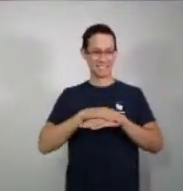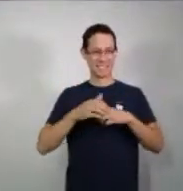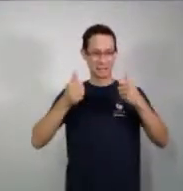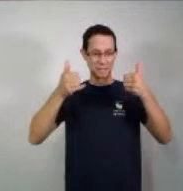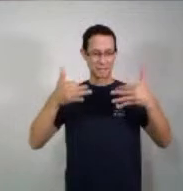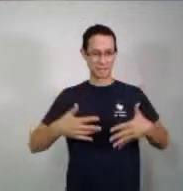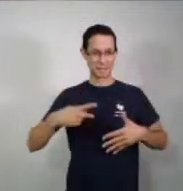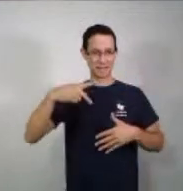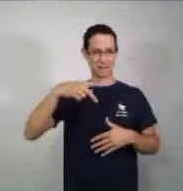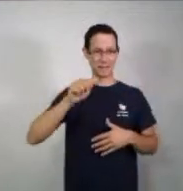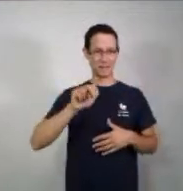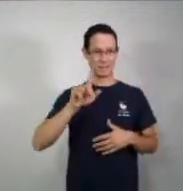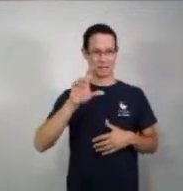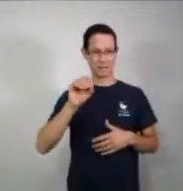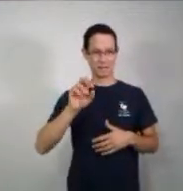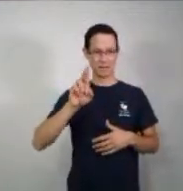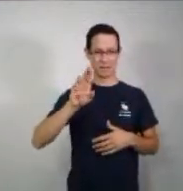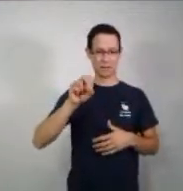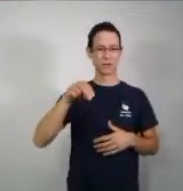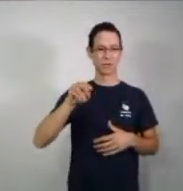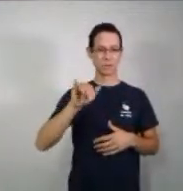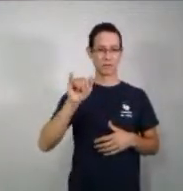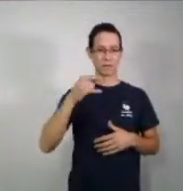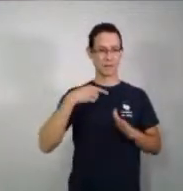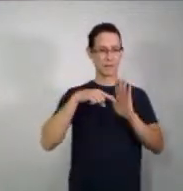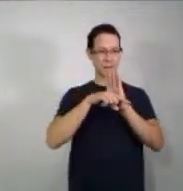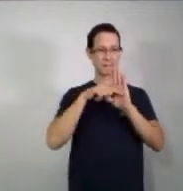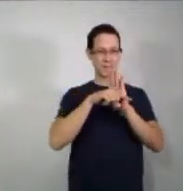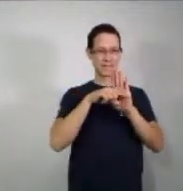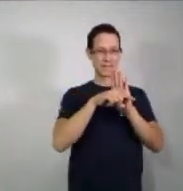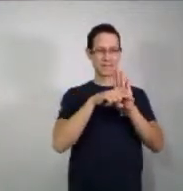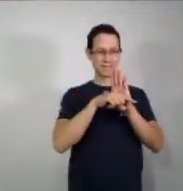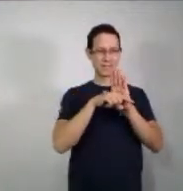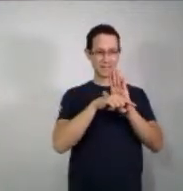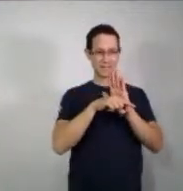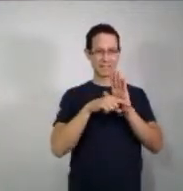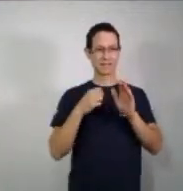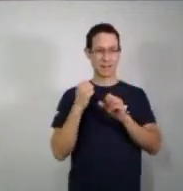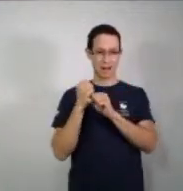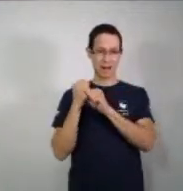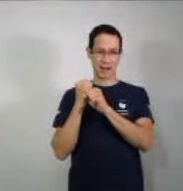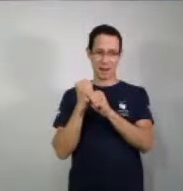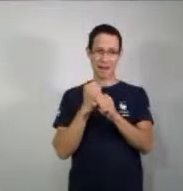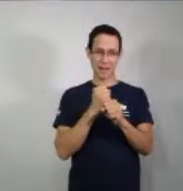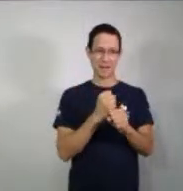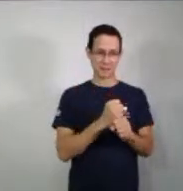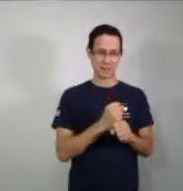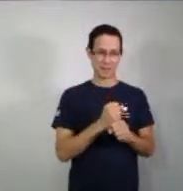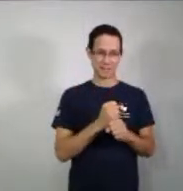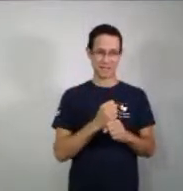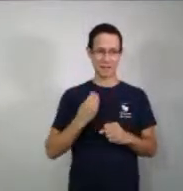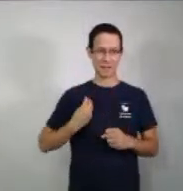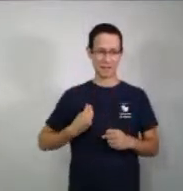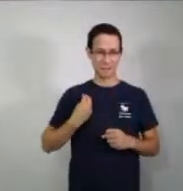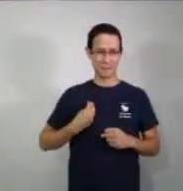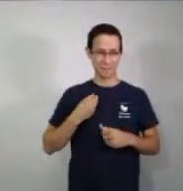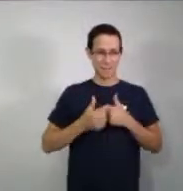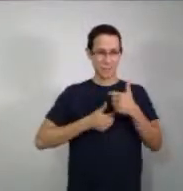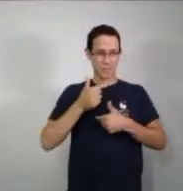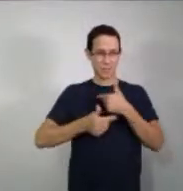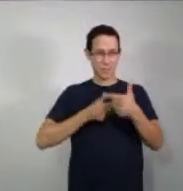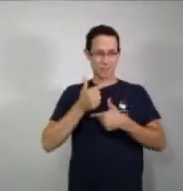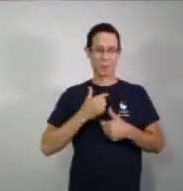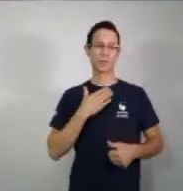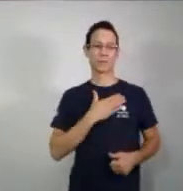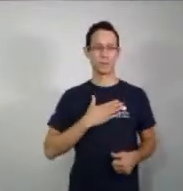falar sobre essa pesquisa, né, que tomou alguns anos da vida, muito trabalho, mas também muito